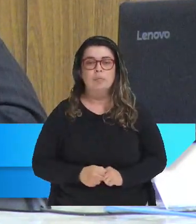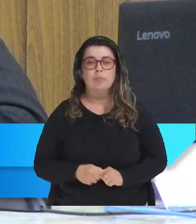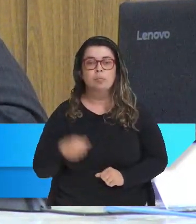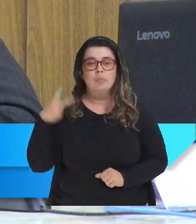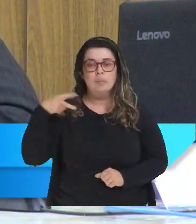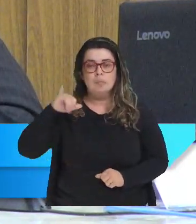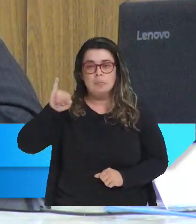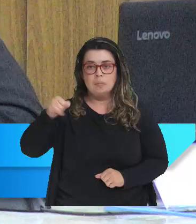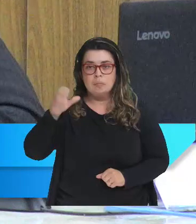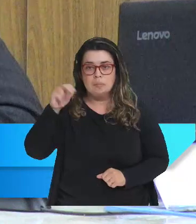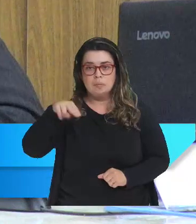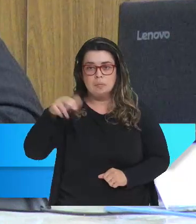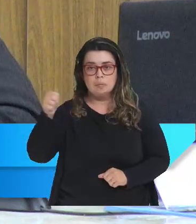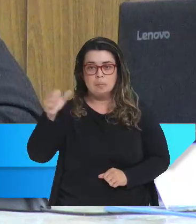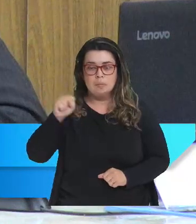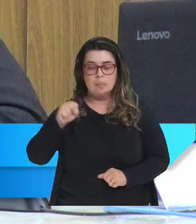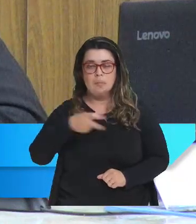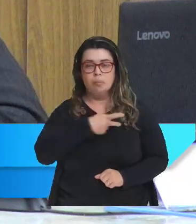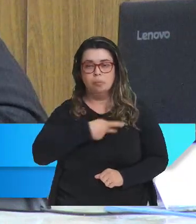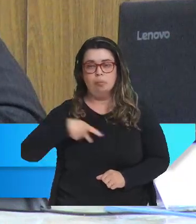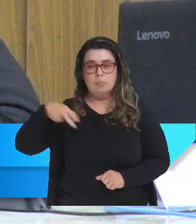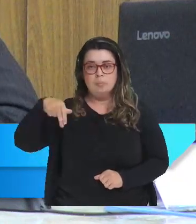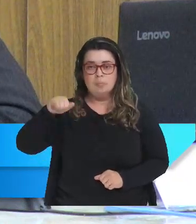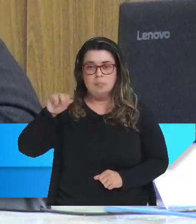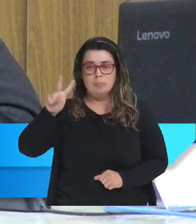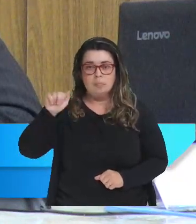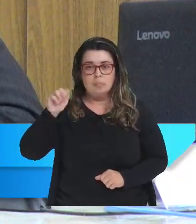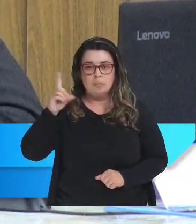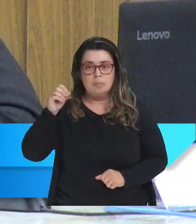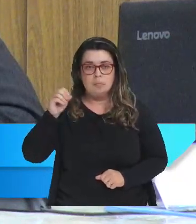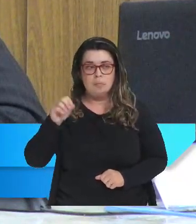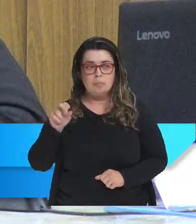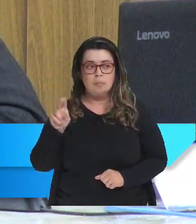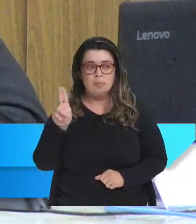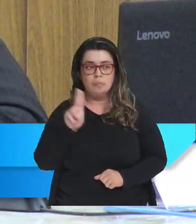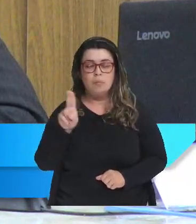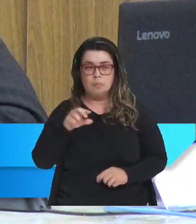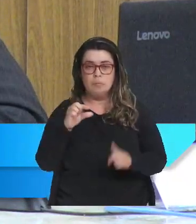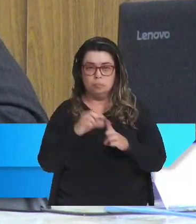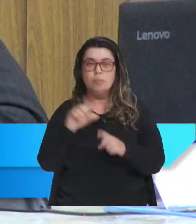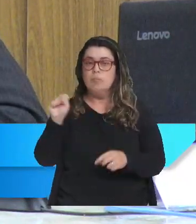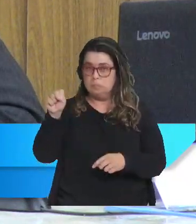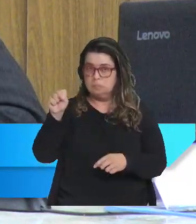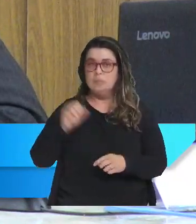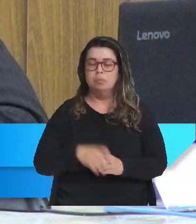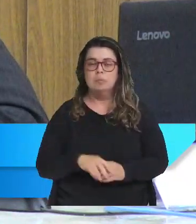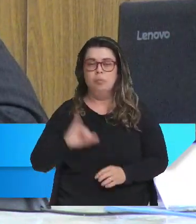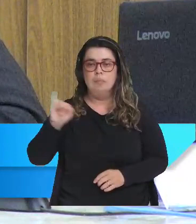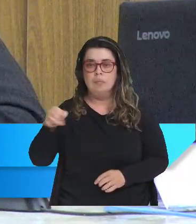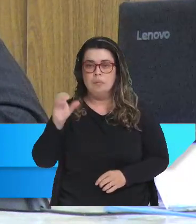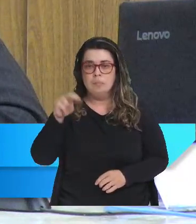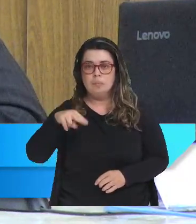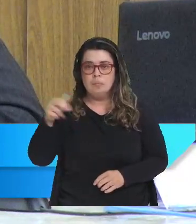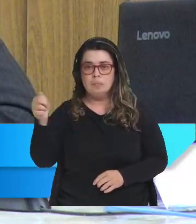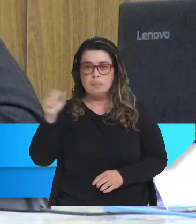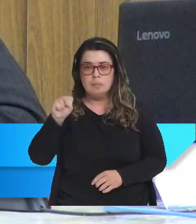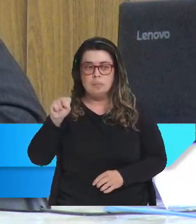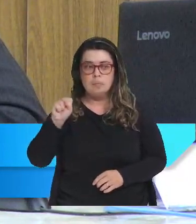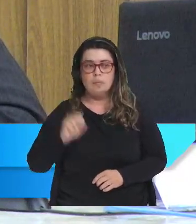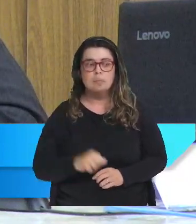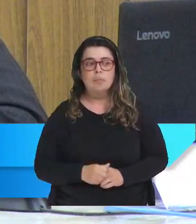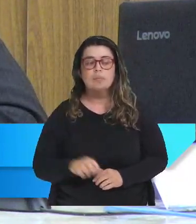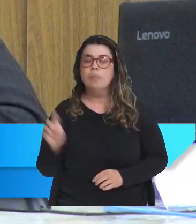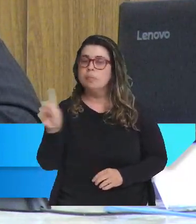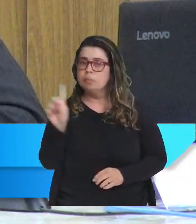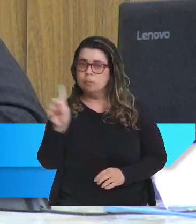de Lima. Pastor Nivaldo, fará uso da palavra? Sim. Vereador Jonas Campos de Lima, fará uso da palavra?